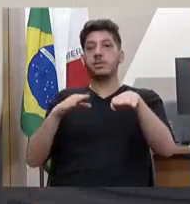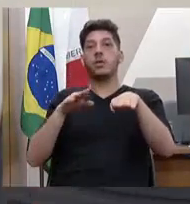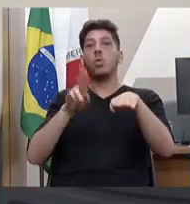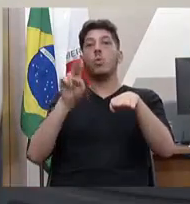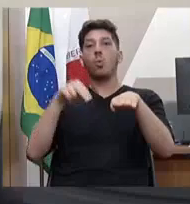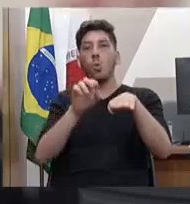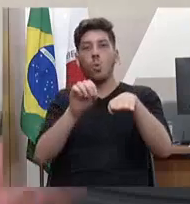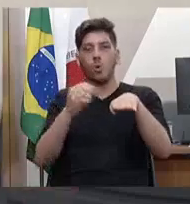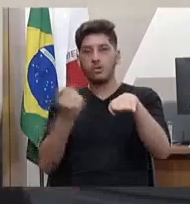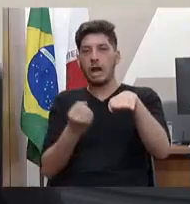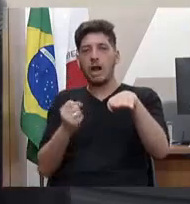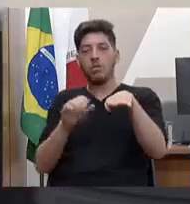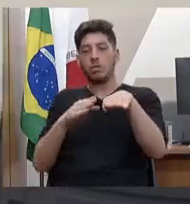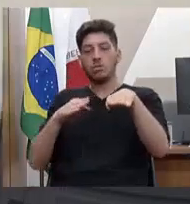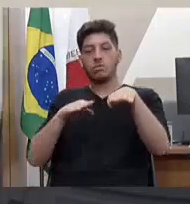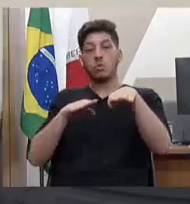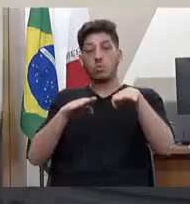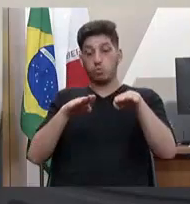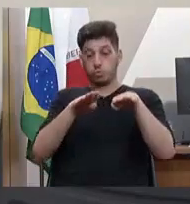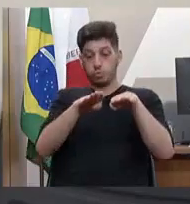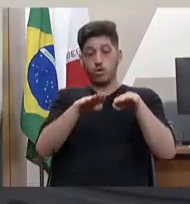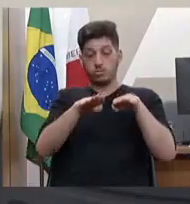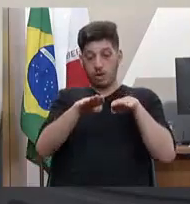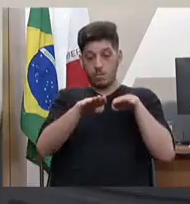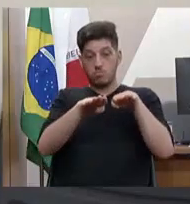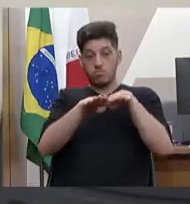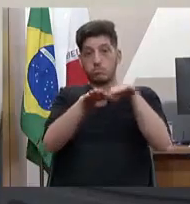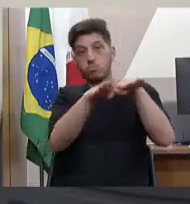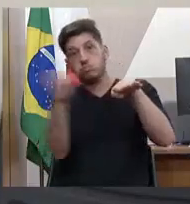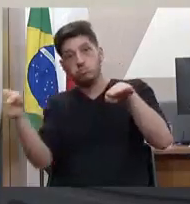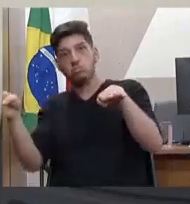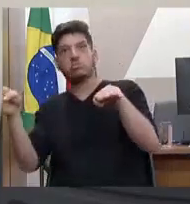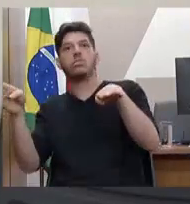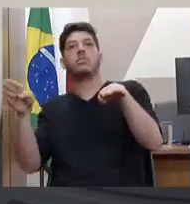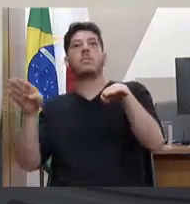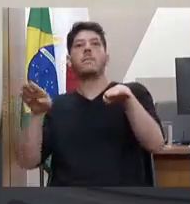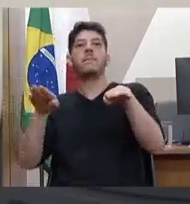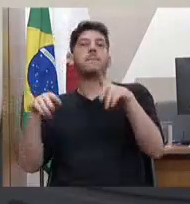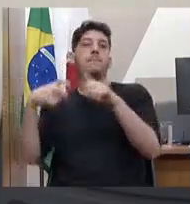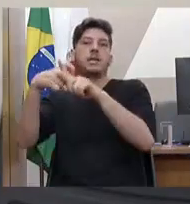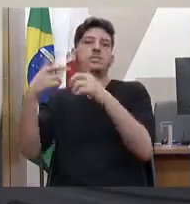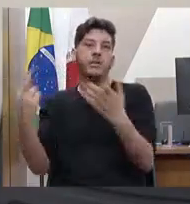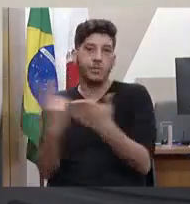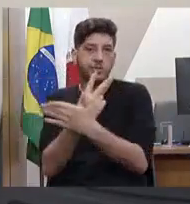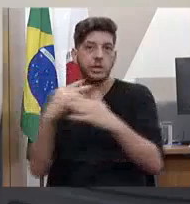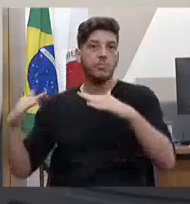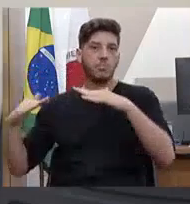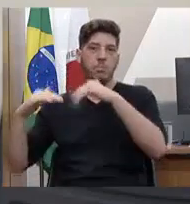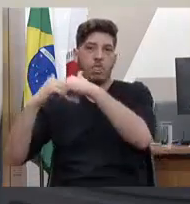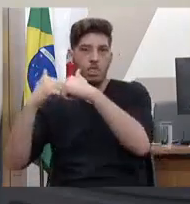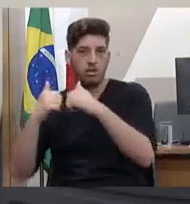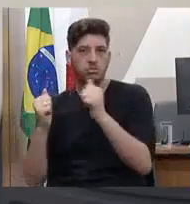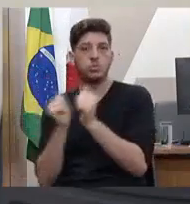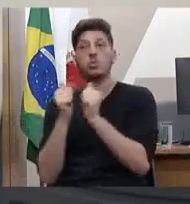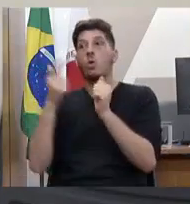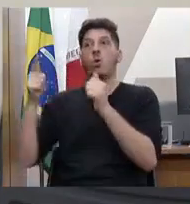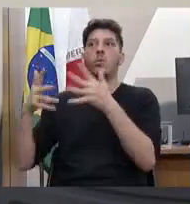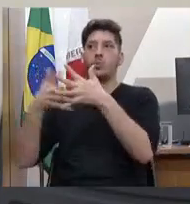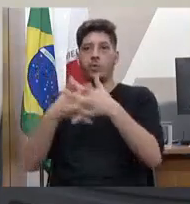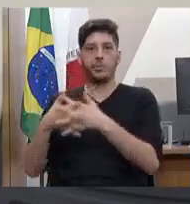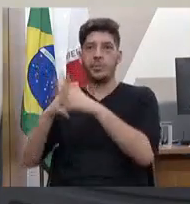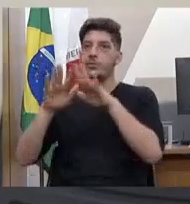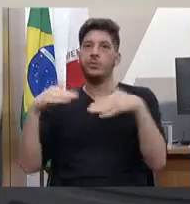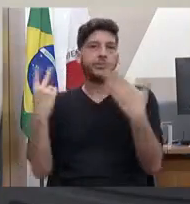pessoas que viveram de Carandaí que ele perdeu o controle e bateu de frente com outro caminhão que tava filmando Então essa situação acontece